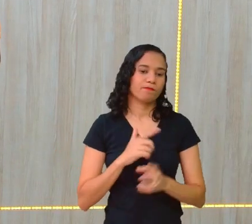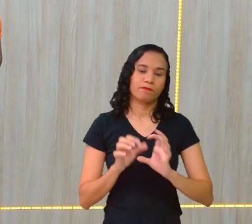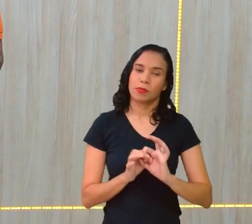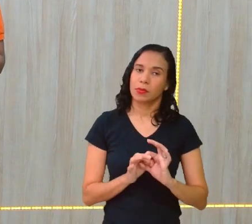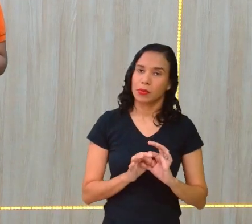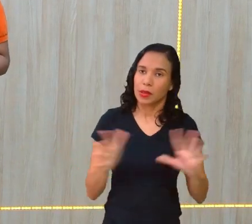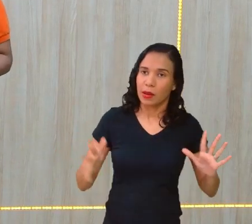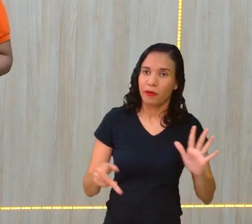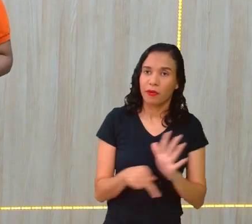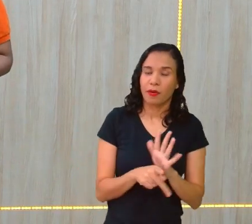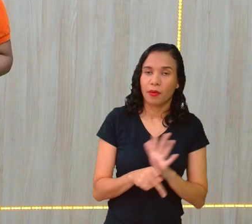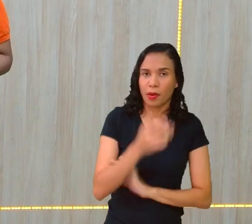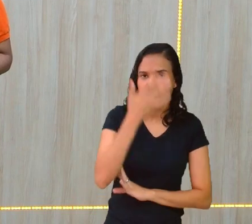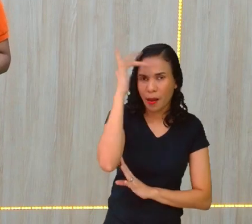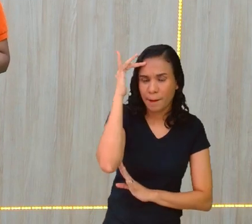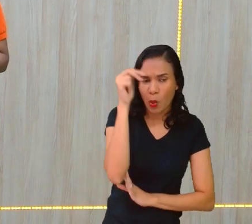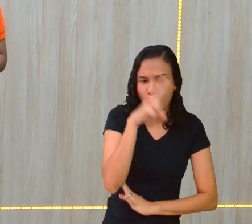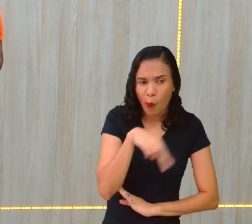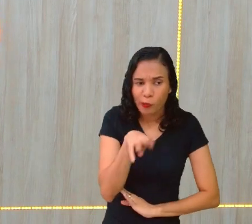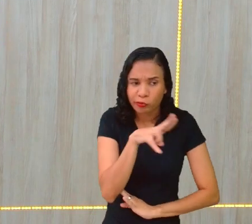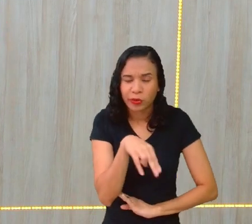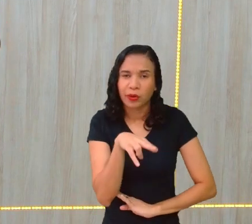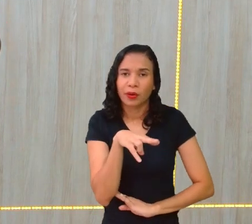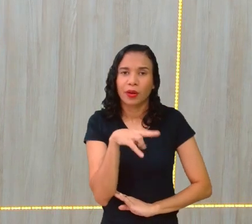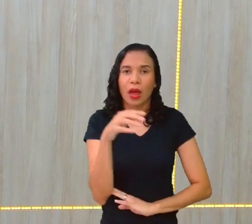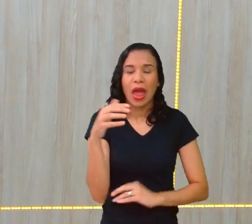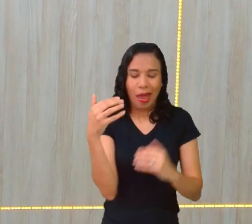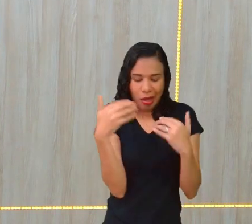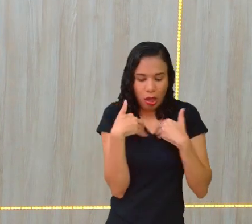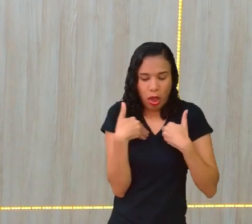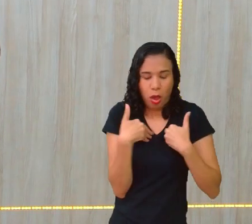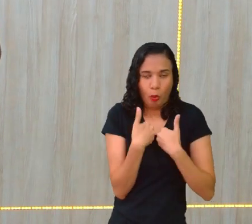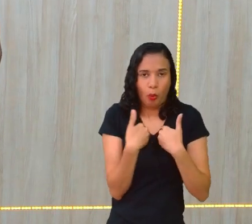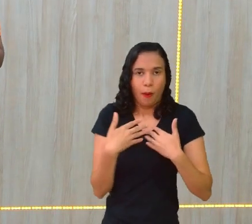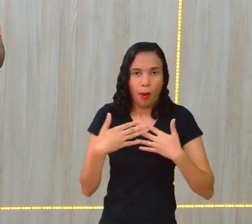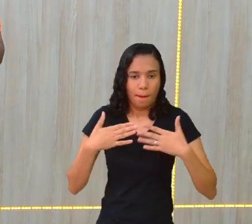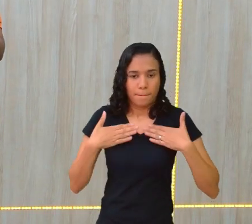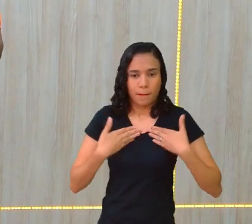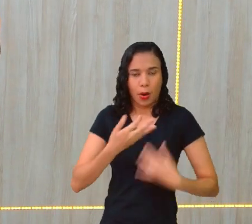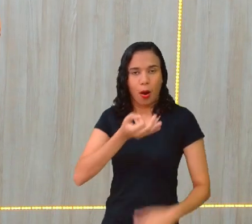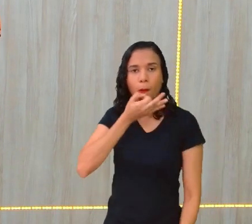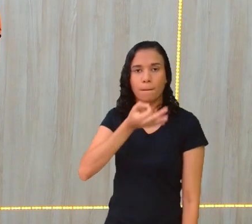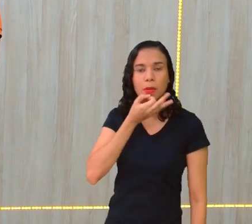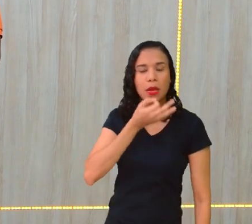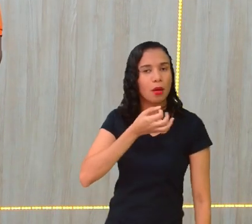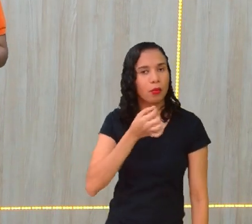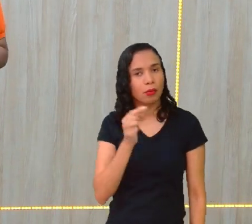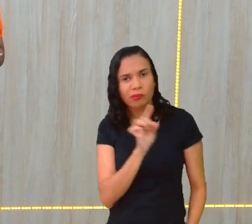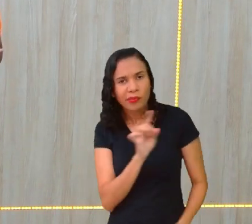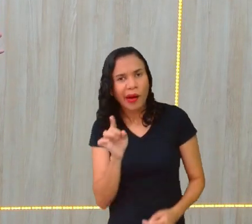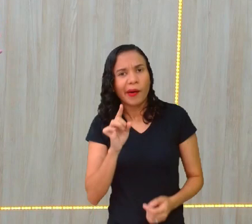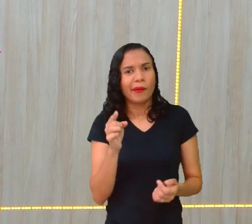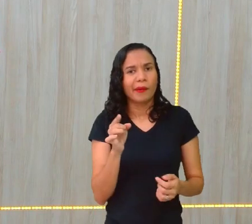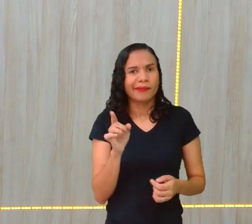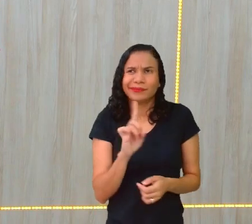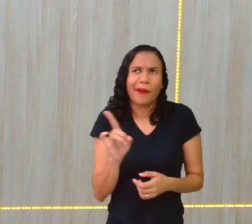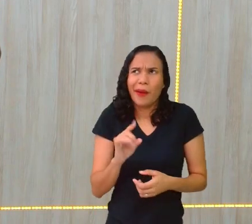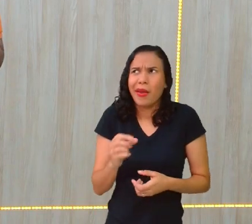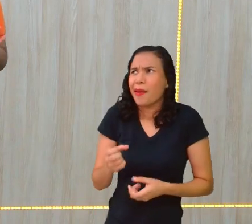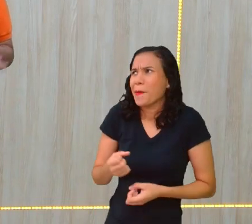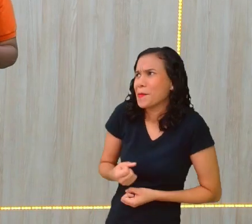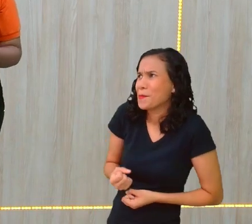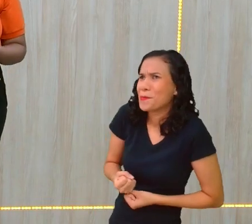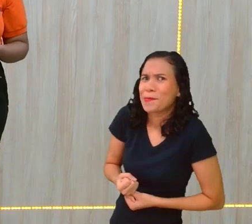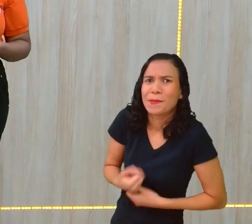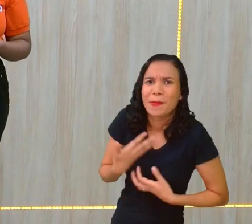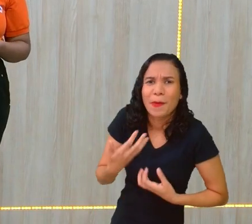permitir subjetivismos. Eu não tenho o eu, tá certo, dentro da notícia, porque não é um poema. Eu não